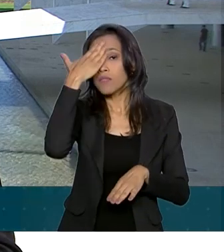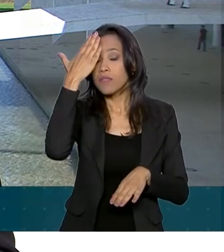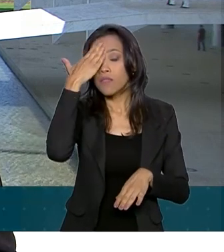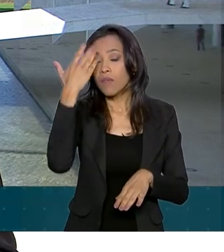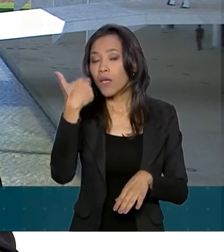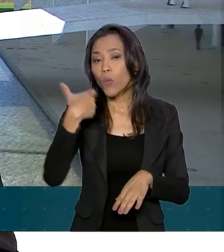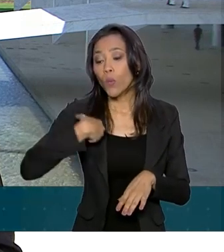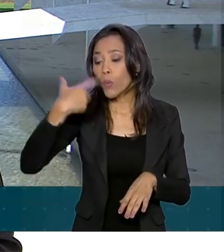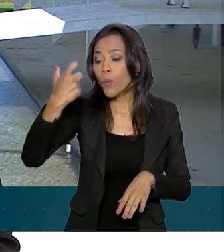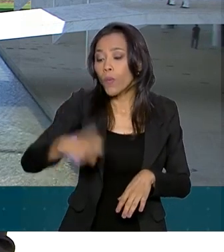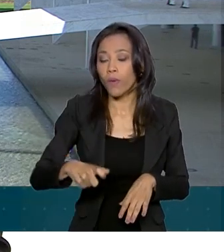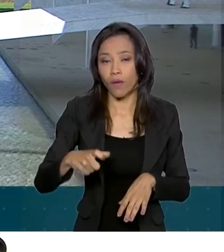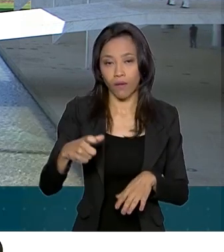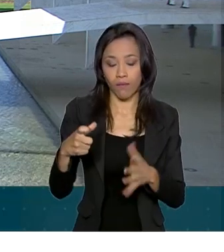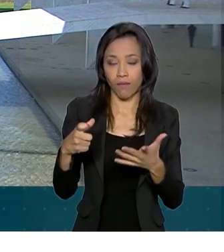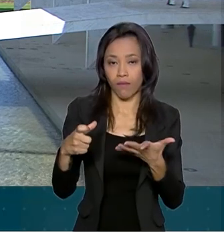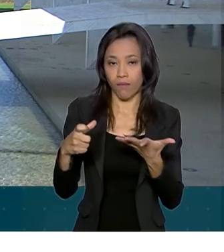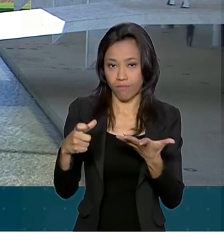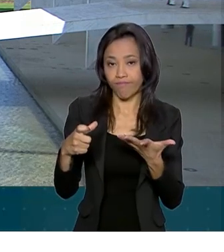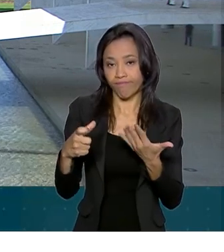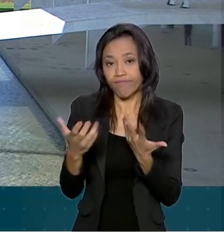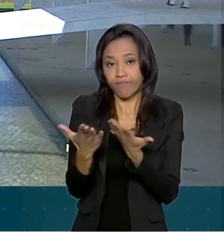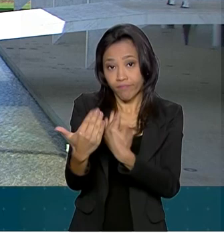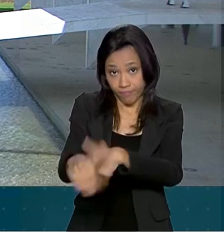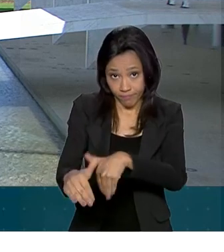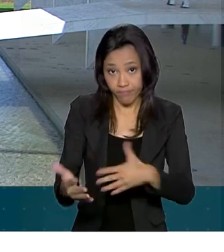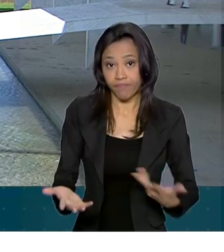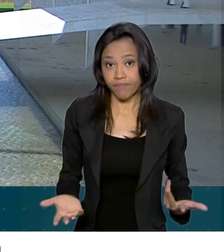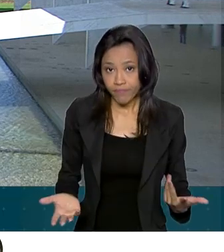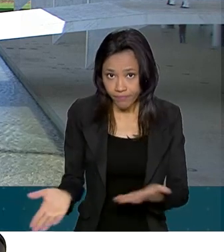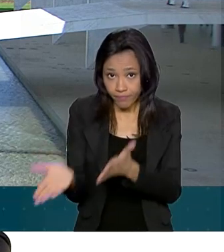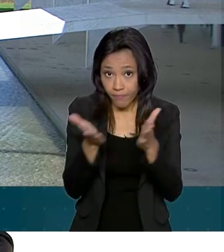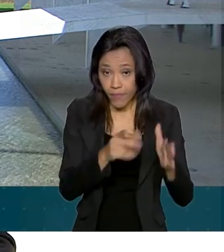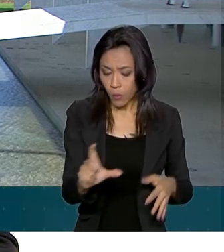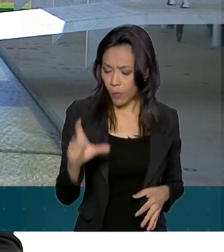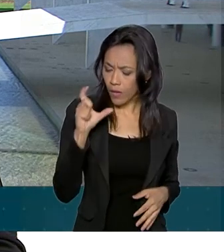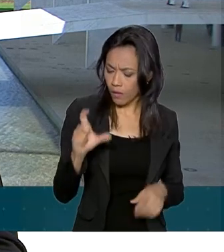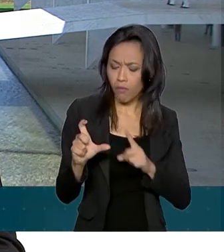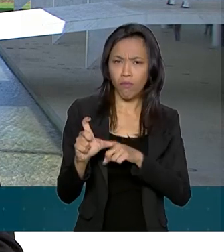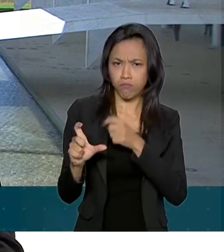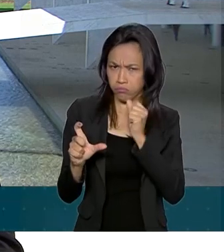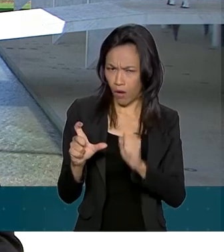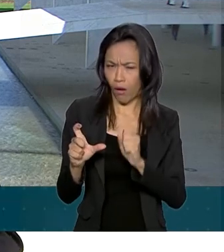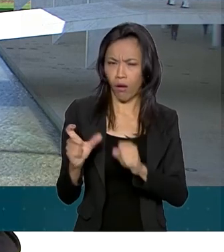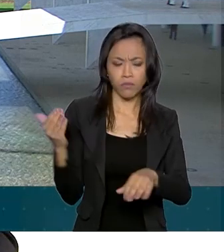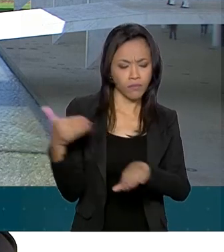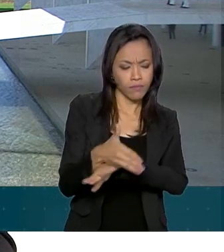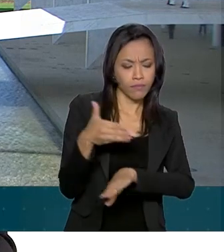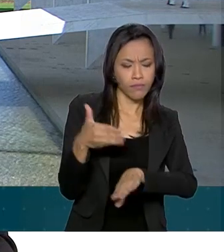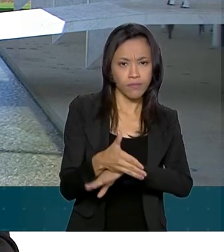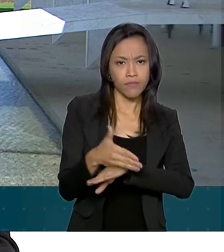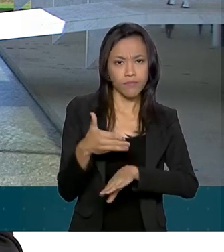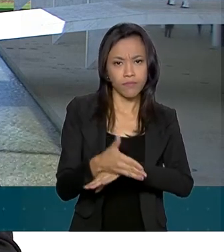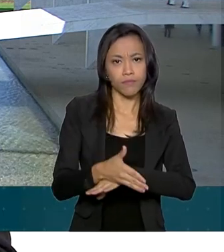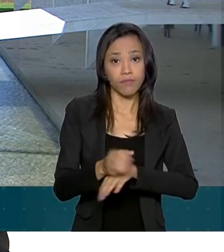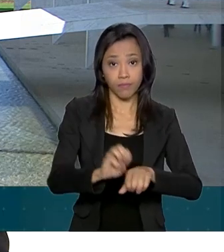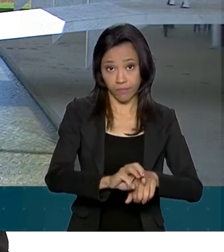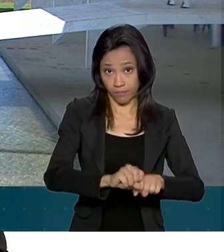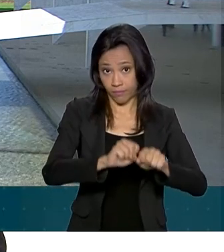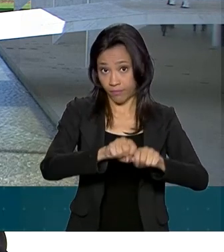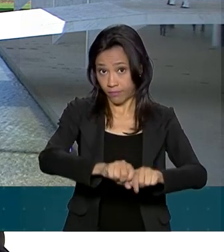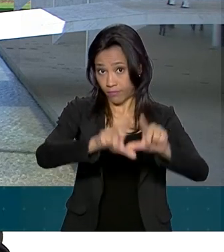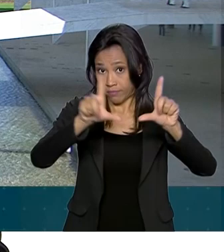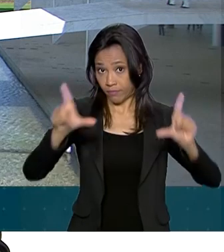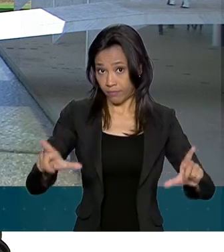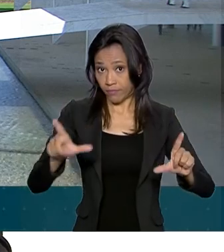altura já sabem o local onde será feita às provas e o cartão pode ser acessado na página é do participante e também